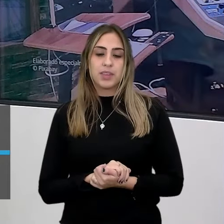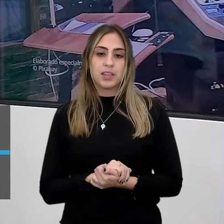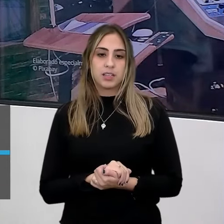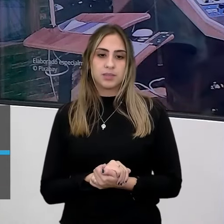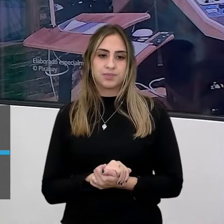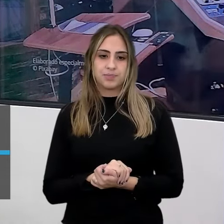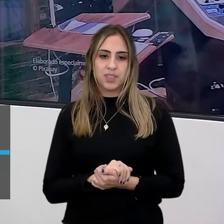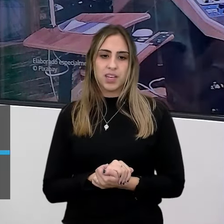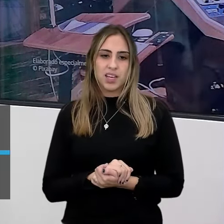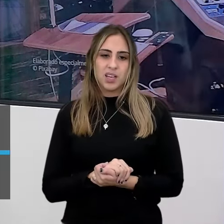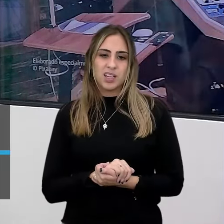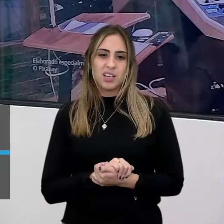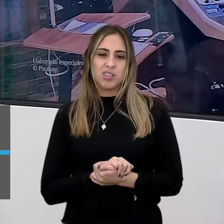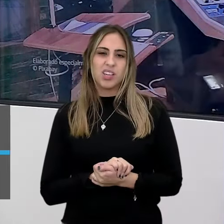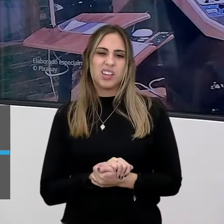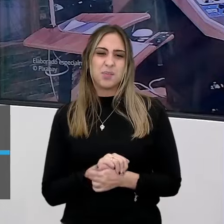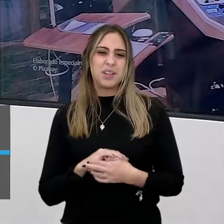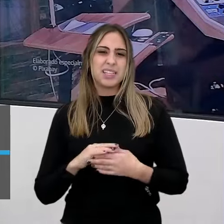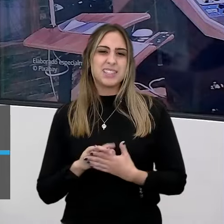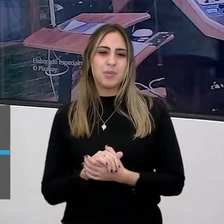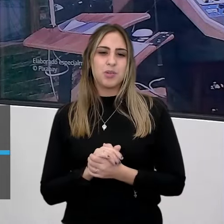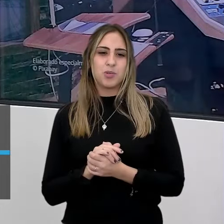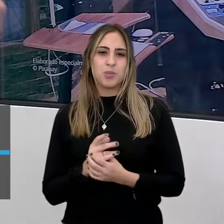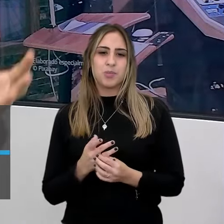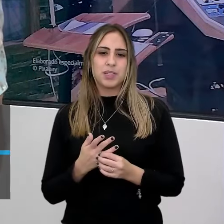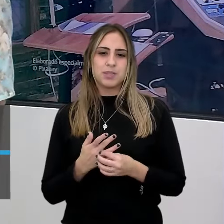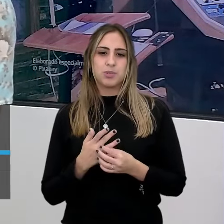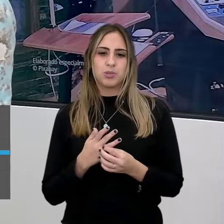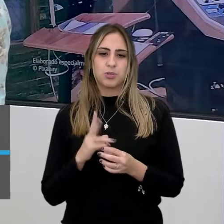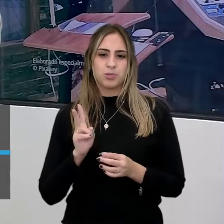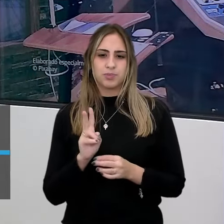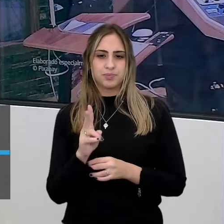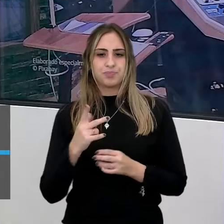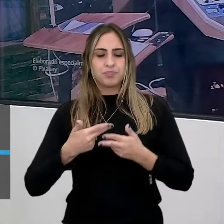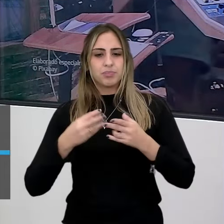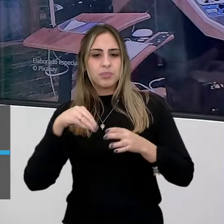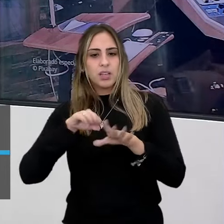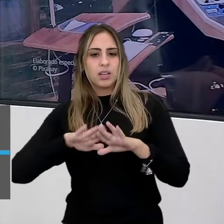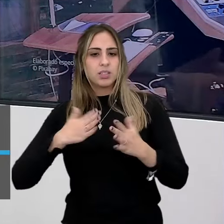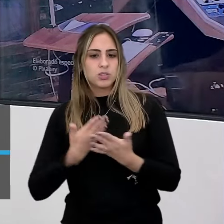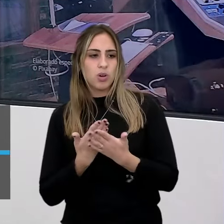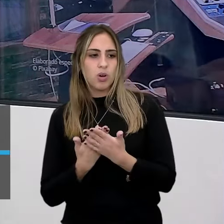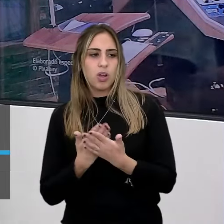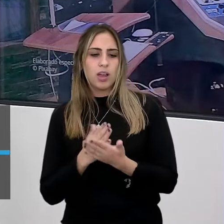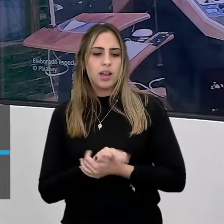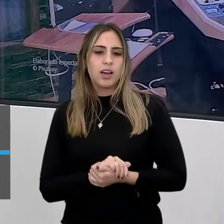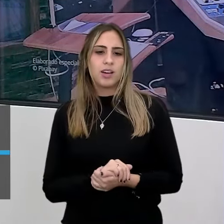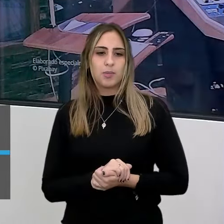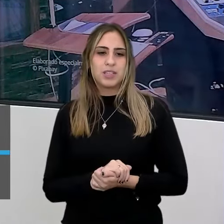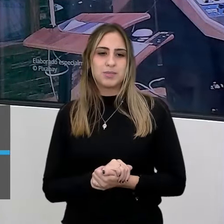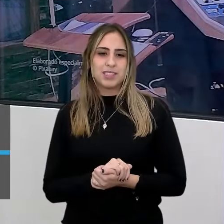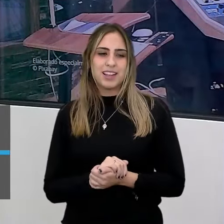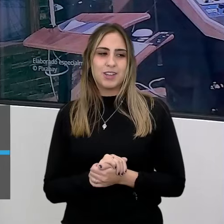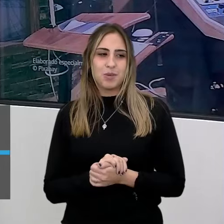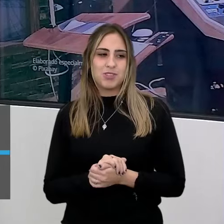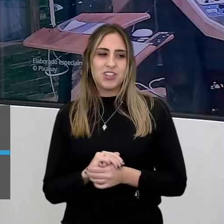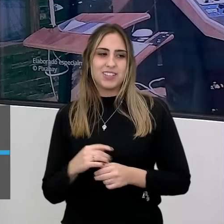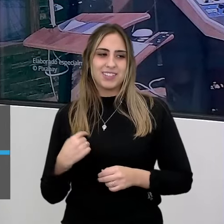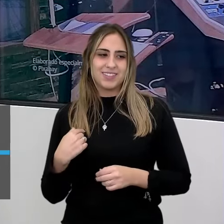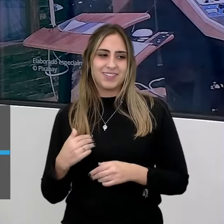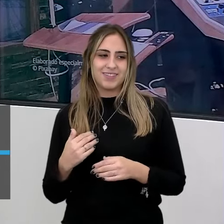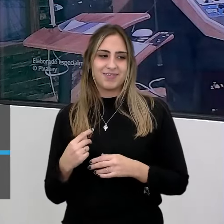infelizmente falece pois bem esse aqui é o quadro bem rápido da história do kandinsky e dá pra gente entender algumas coisas